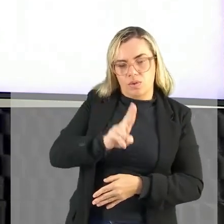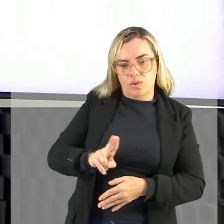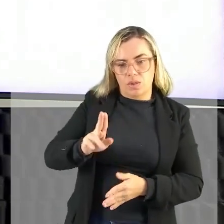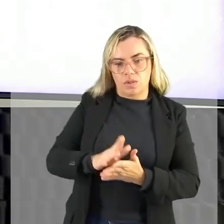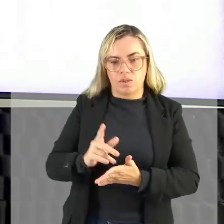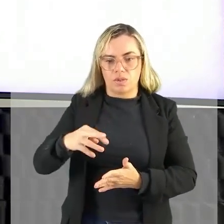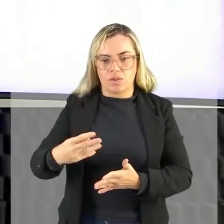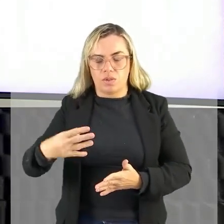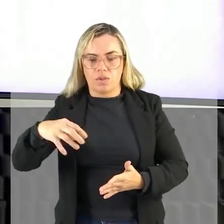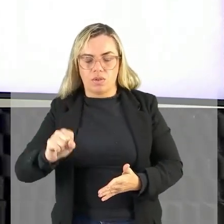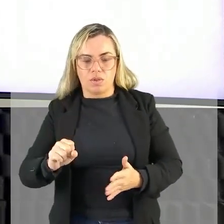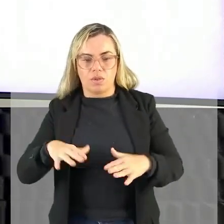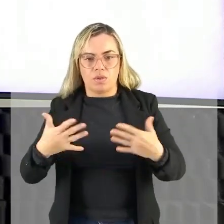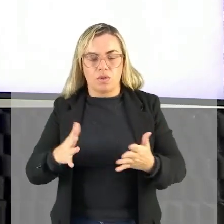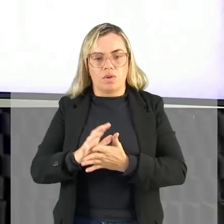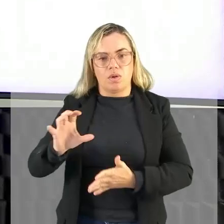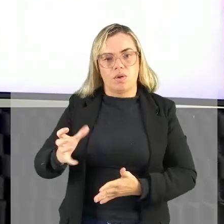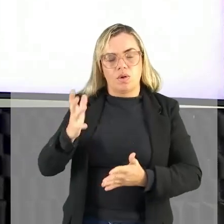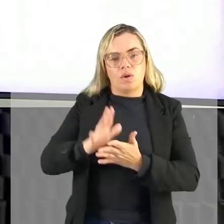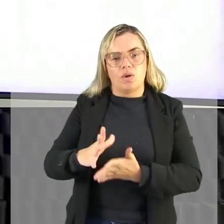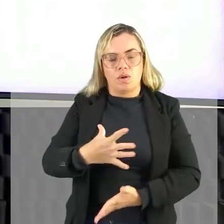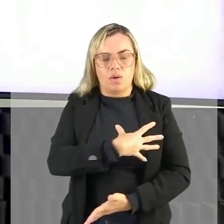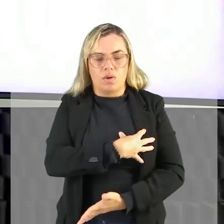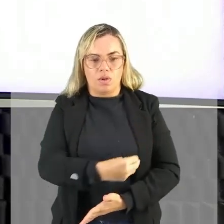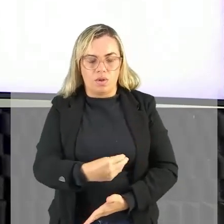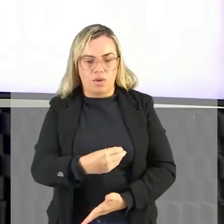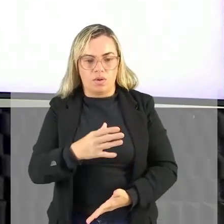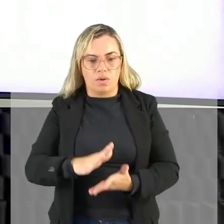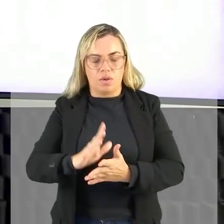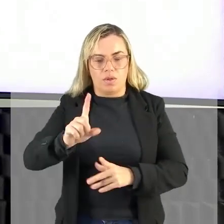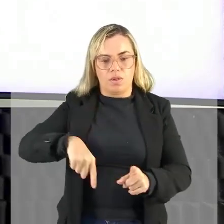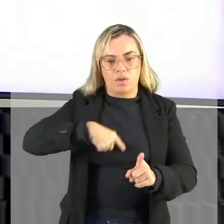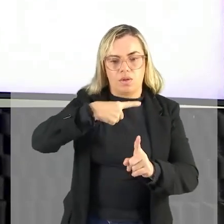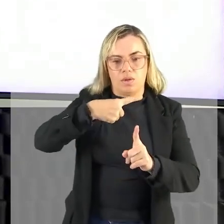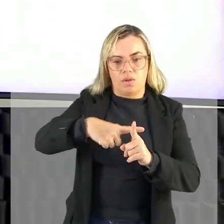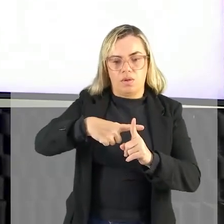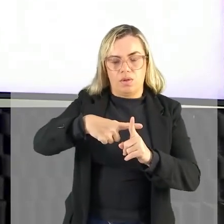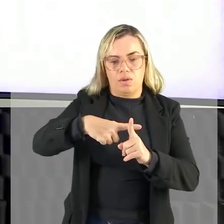acontece? O filho, quando ele é positivo,